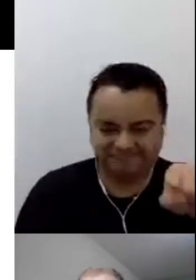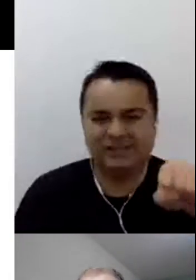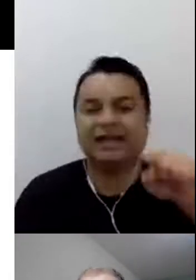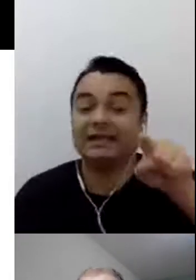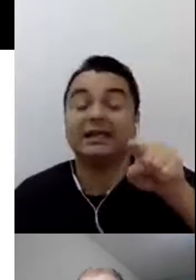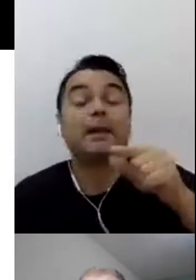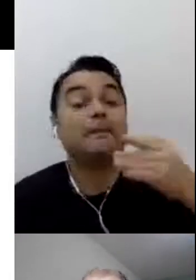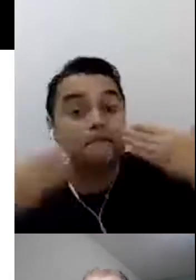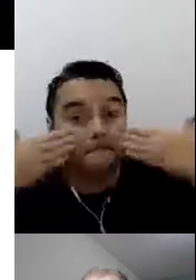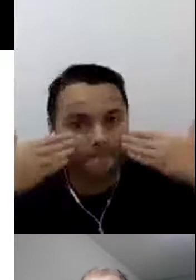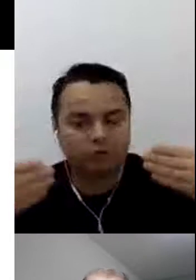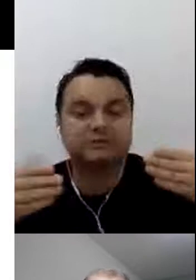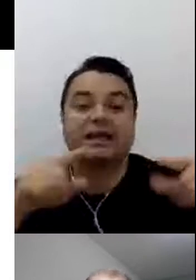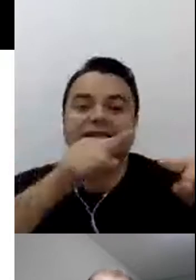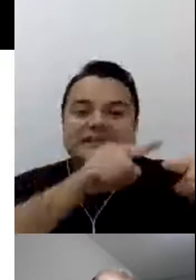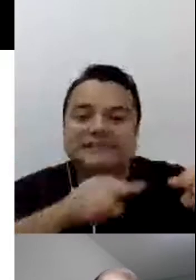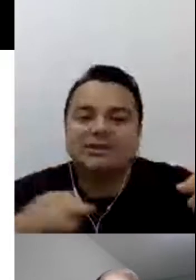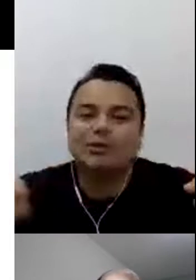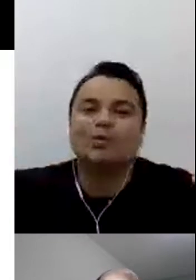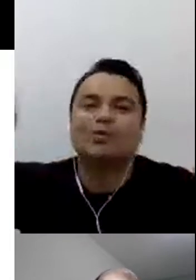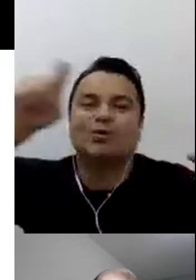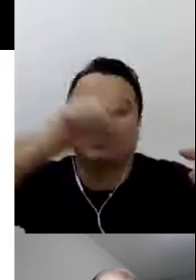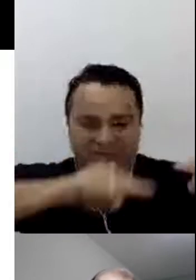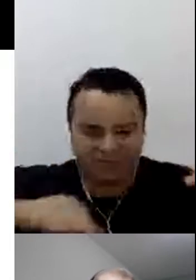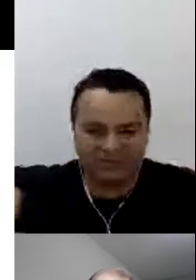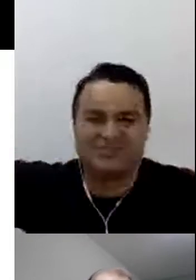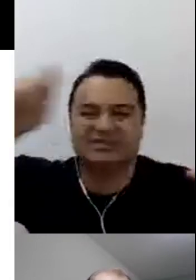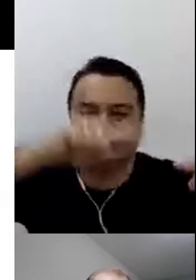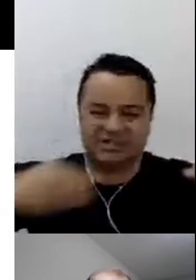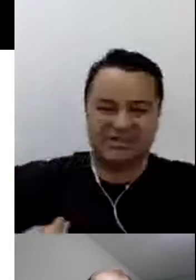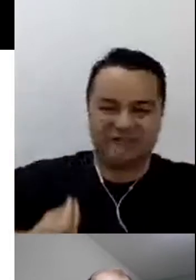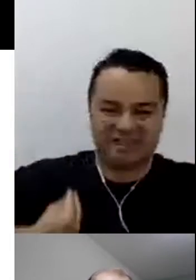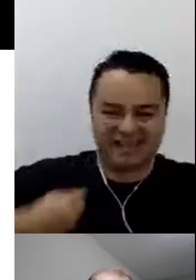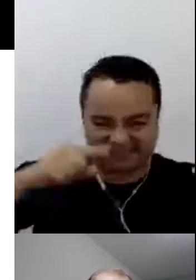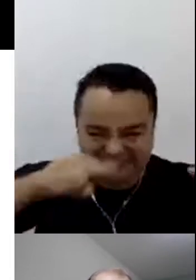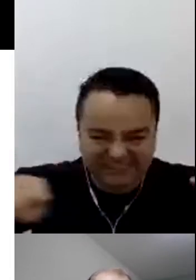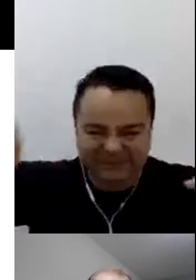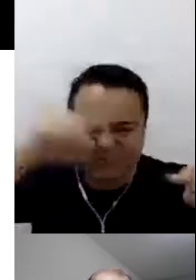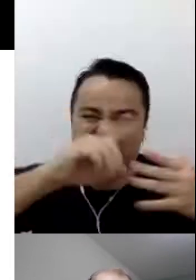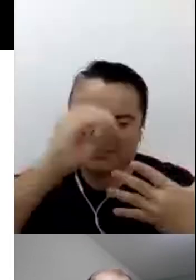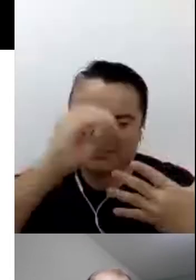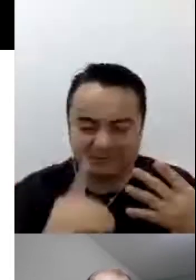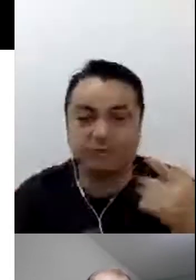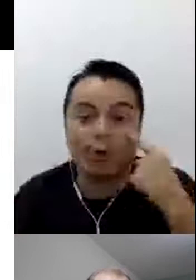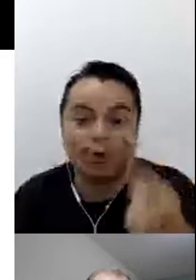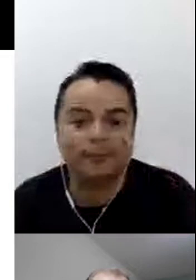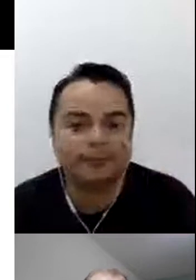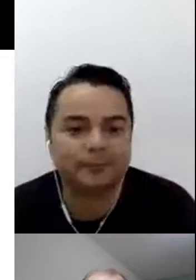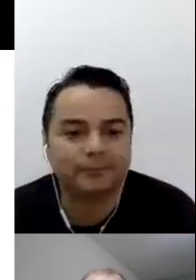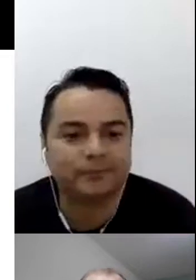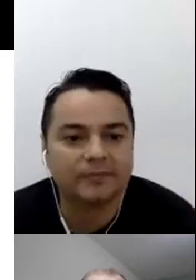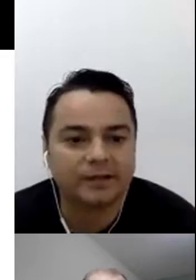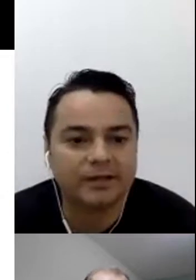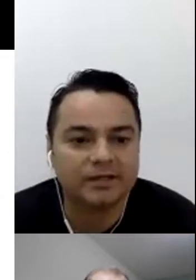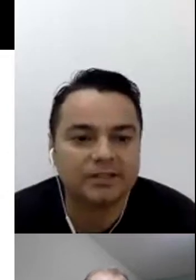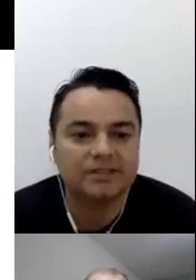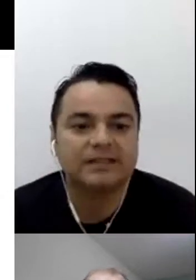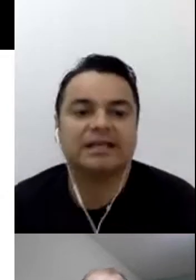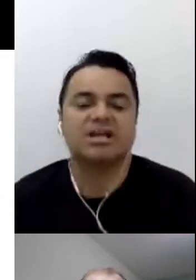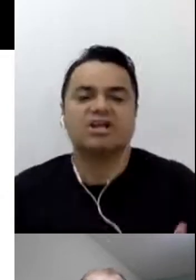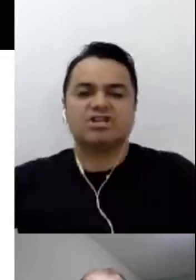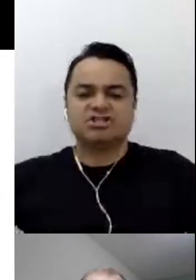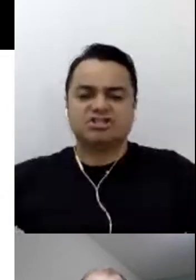ou a fusão do ciclo de vida de dados e a cadeia de valor dos dados, que é o GEM digital, né, em inglês Digital Twin, que é